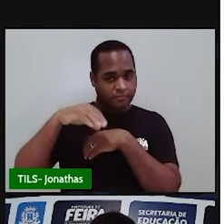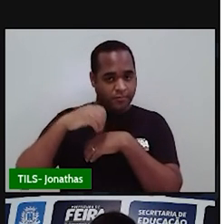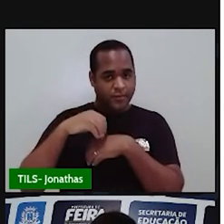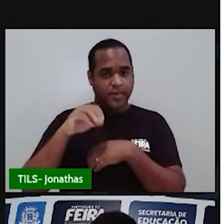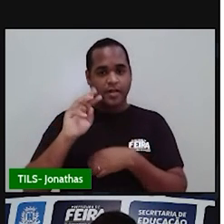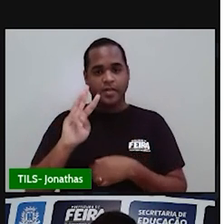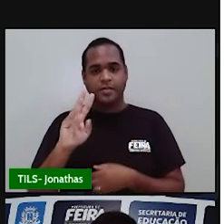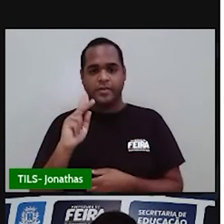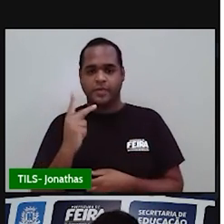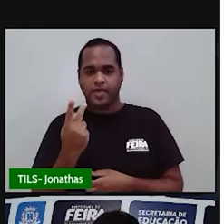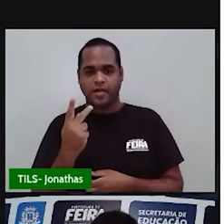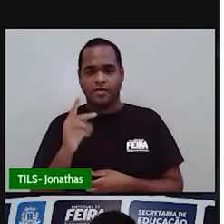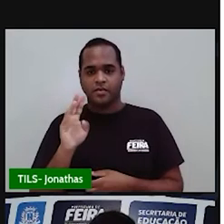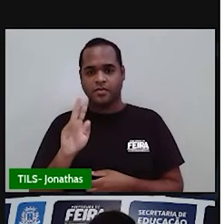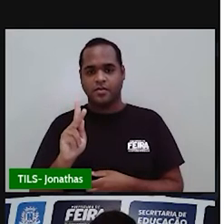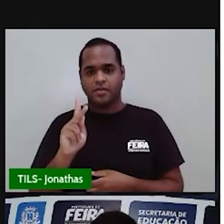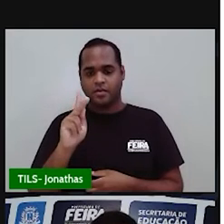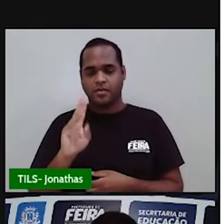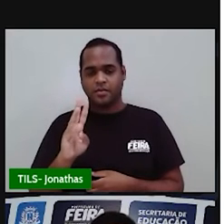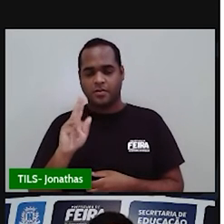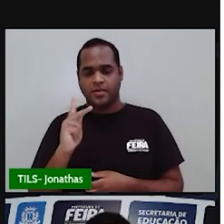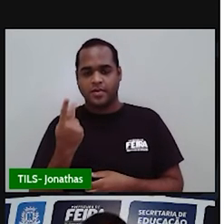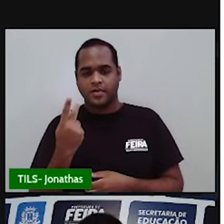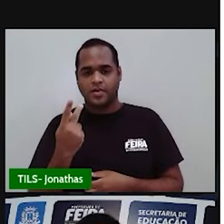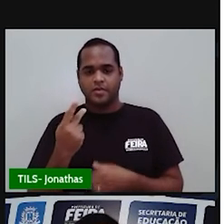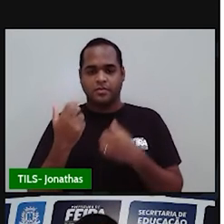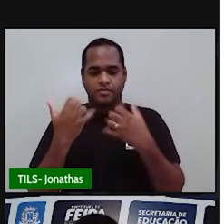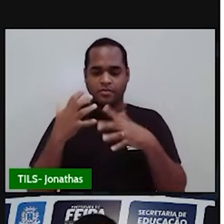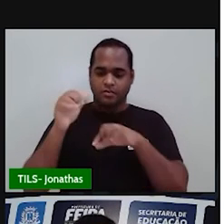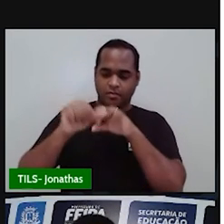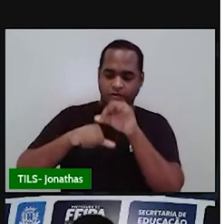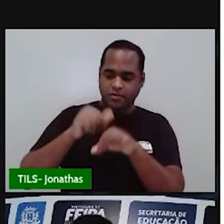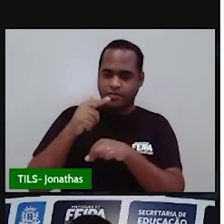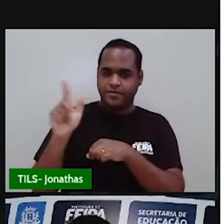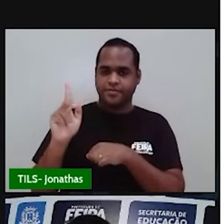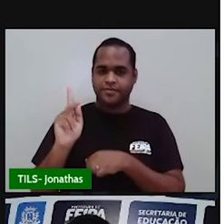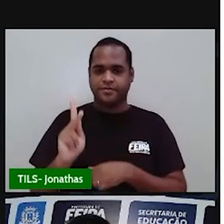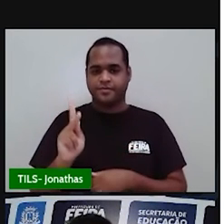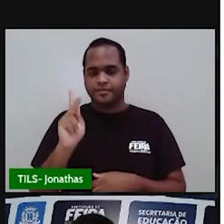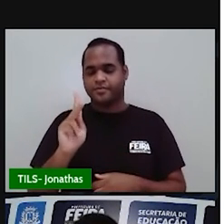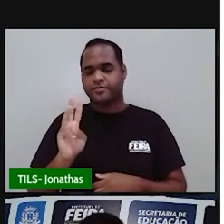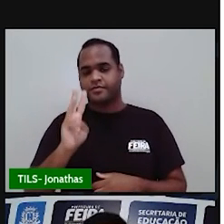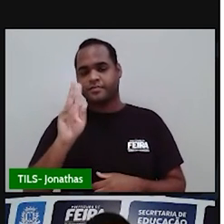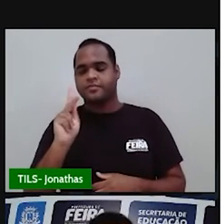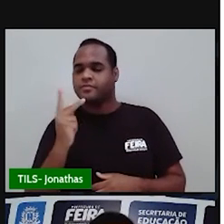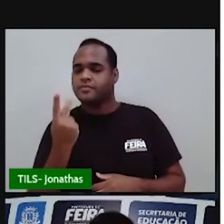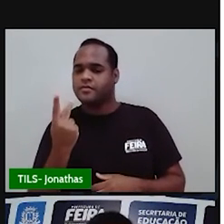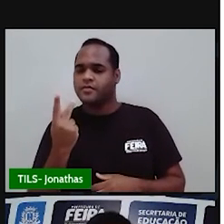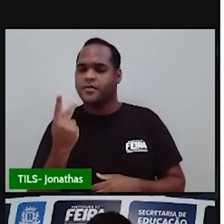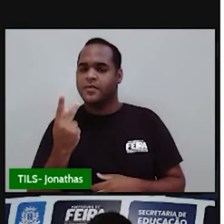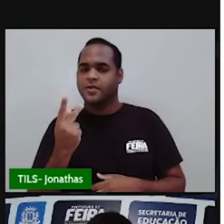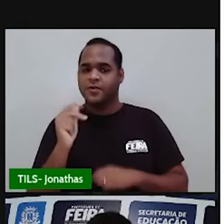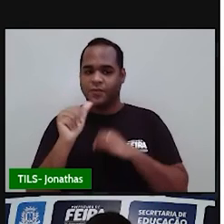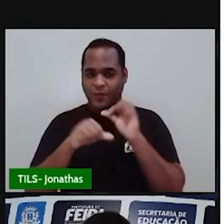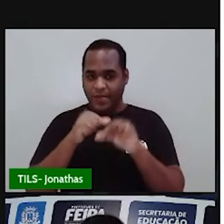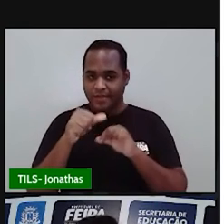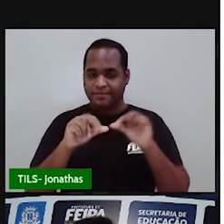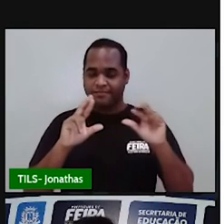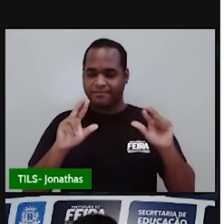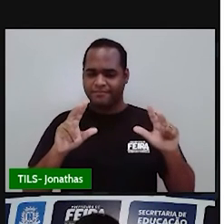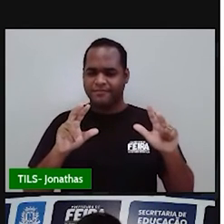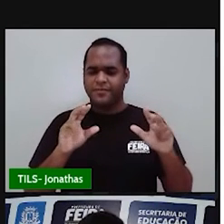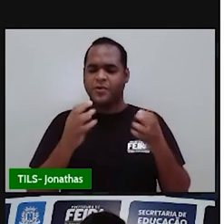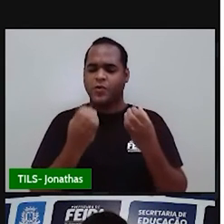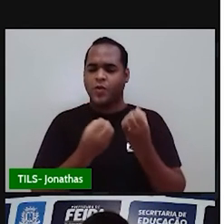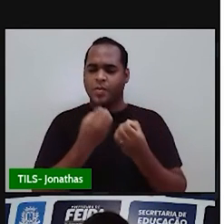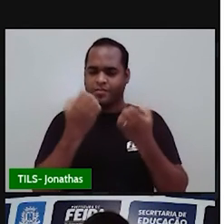wh, o watts-hora, e mudar para o kWh, kilowatts-hora. E como é que